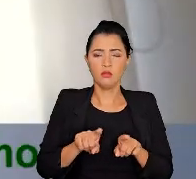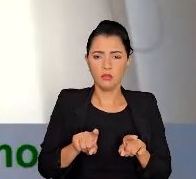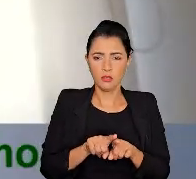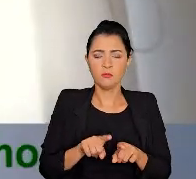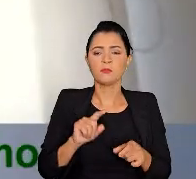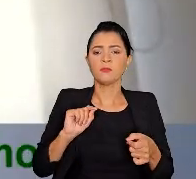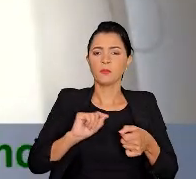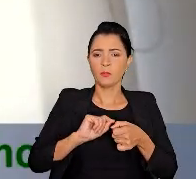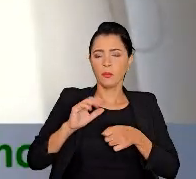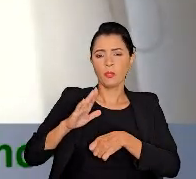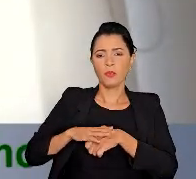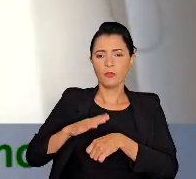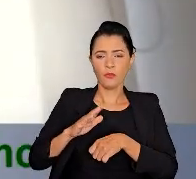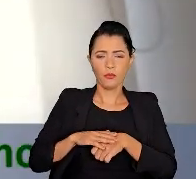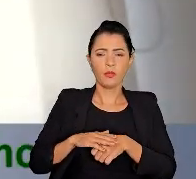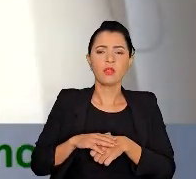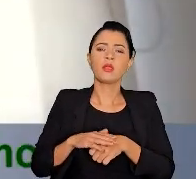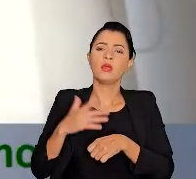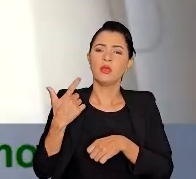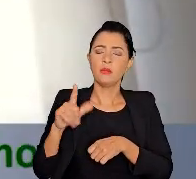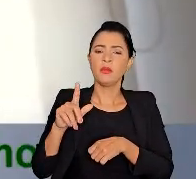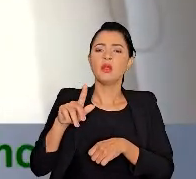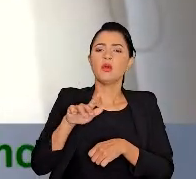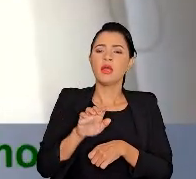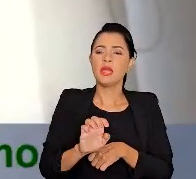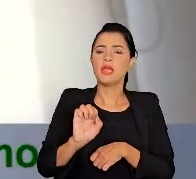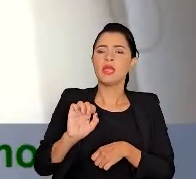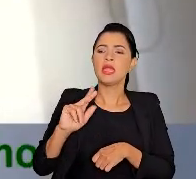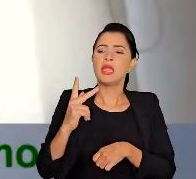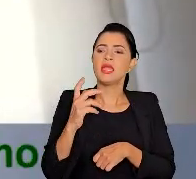perpetrados pelo Hezbollah, com